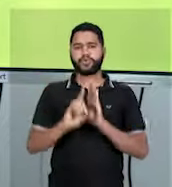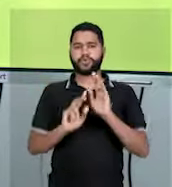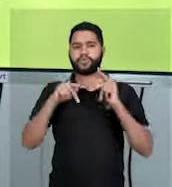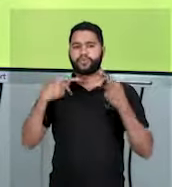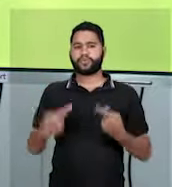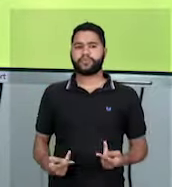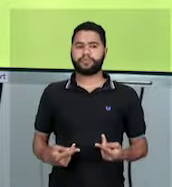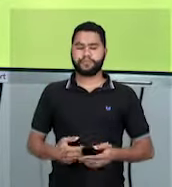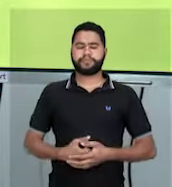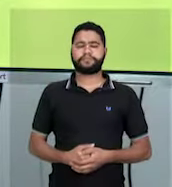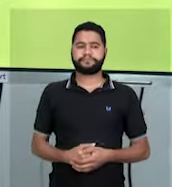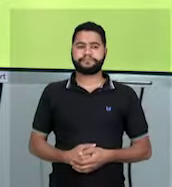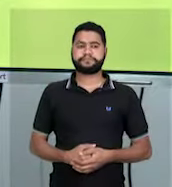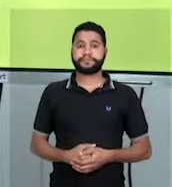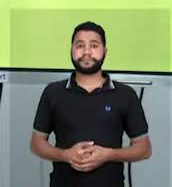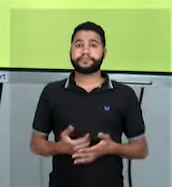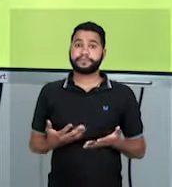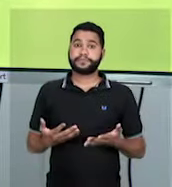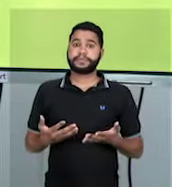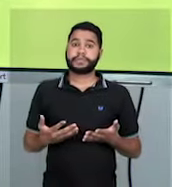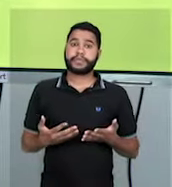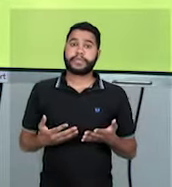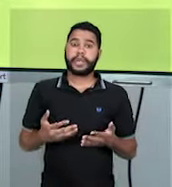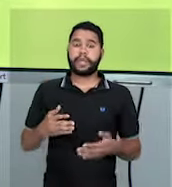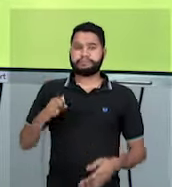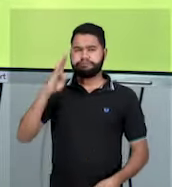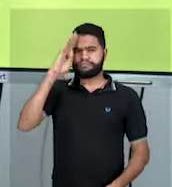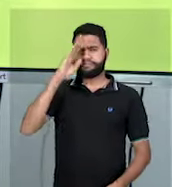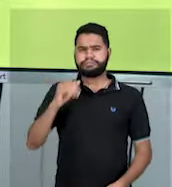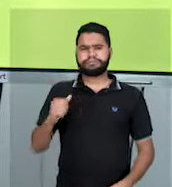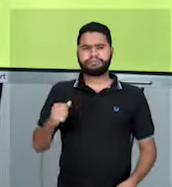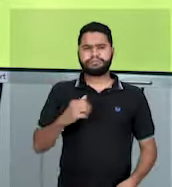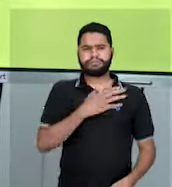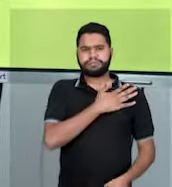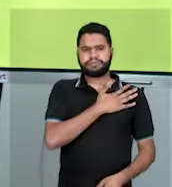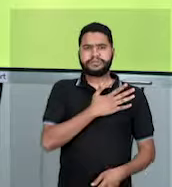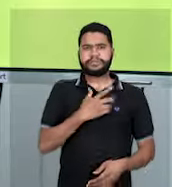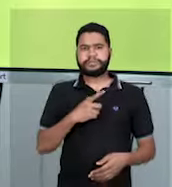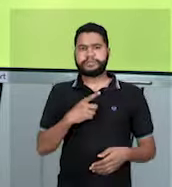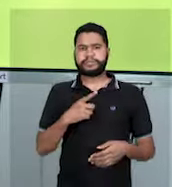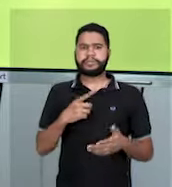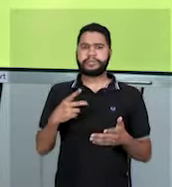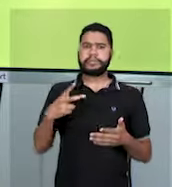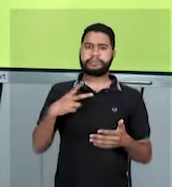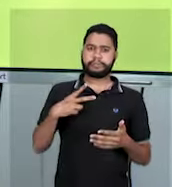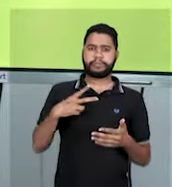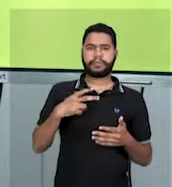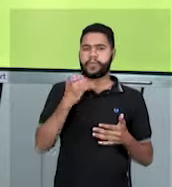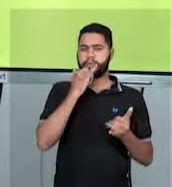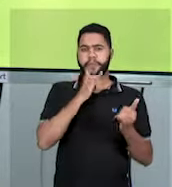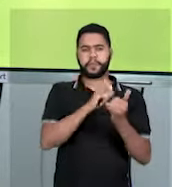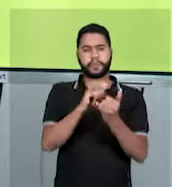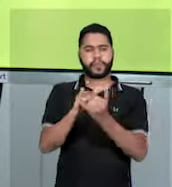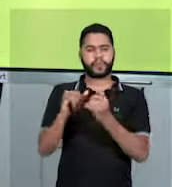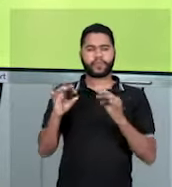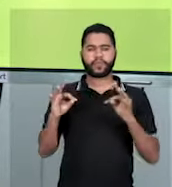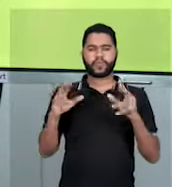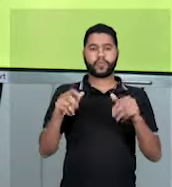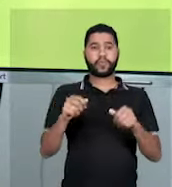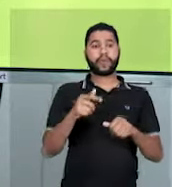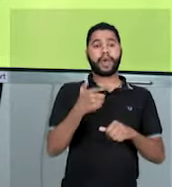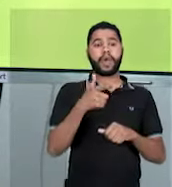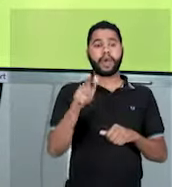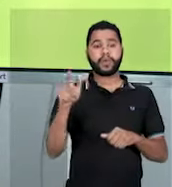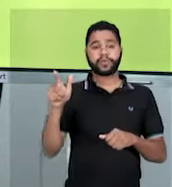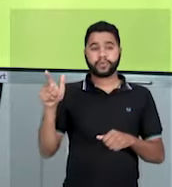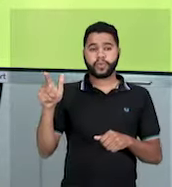contra a população. Então, né, a ditadura brasileira ela tem essa singularidade, né? Ela perdoa todo mundo. Enquanto as outras ditaduras